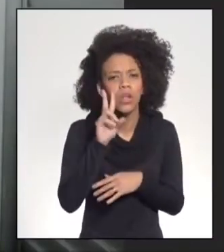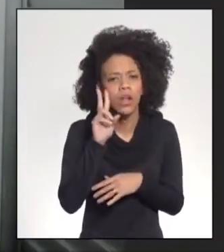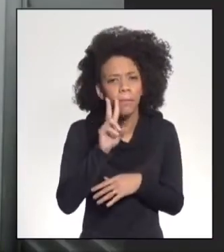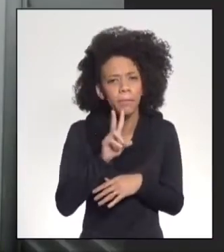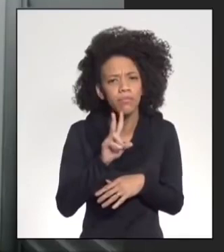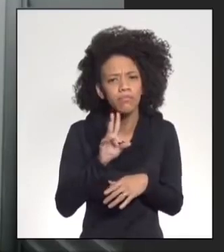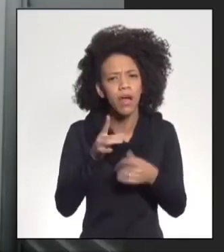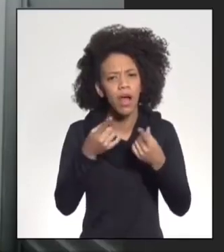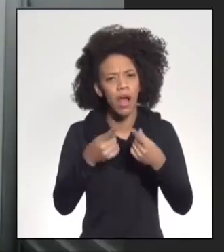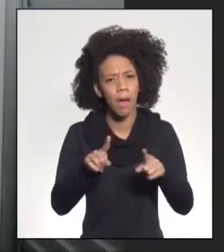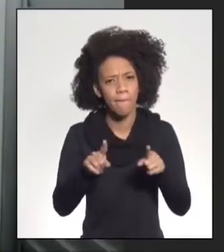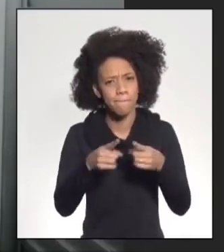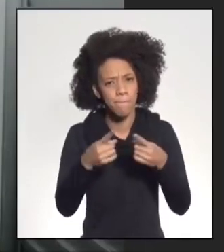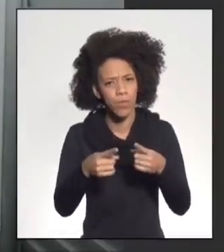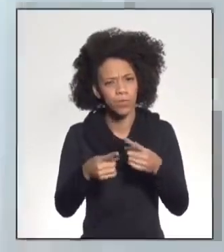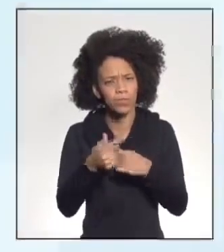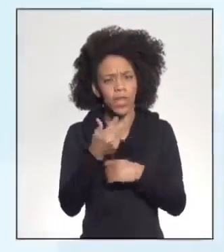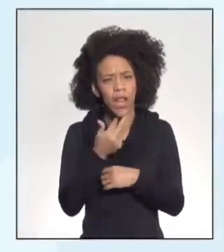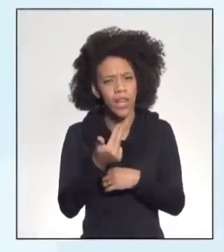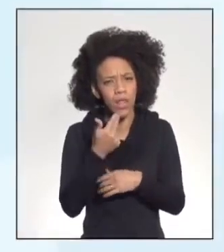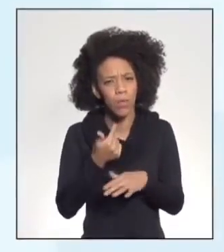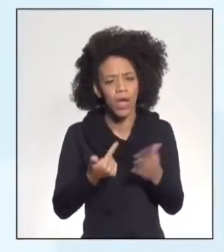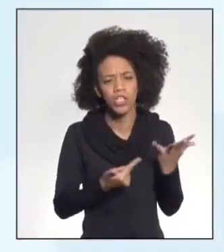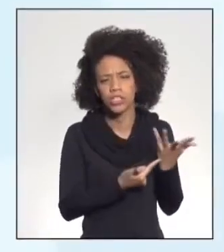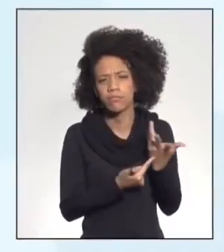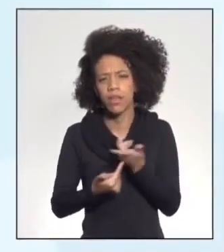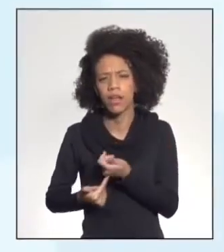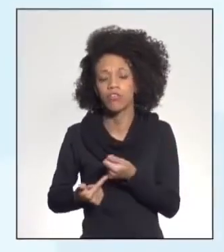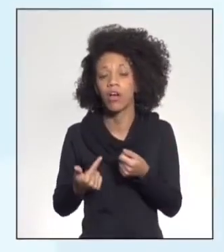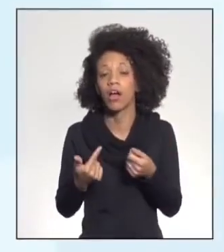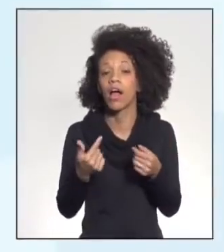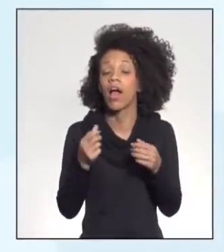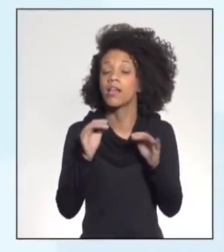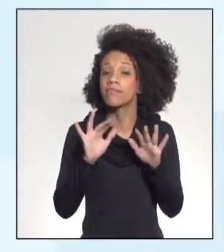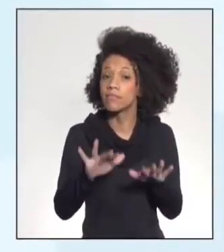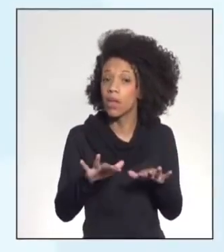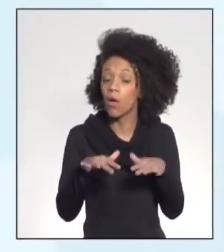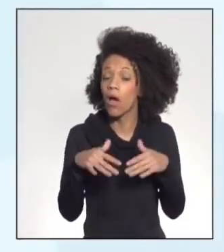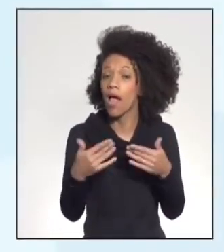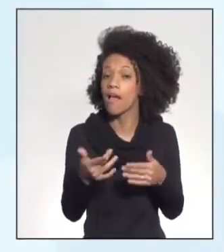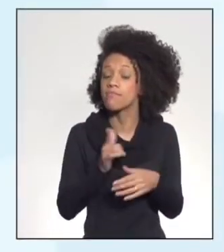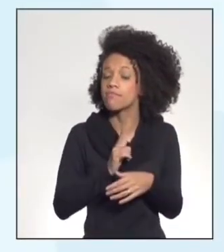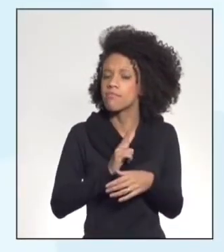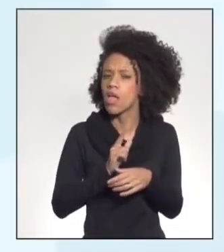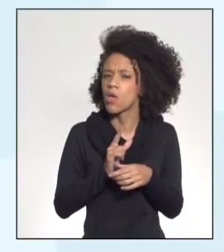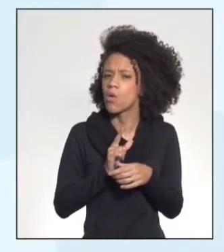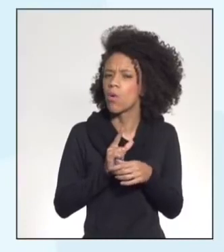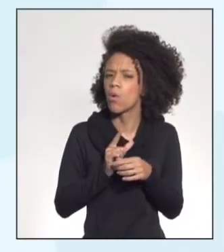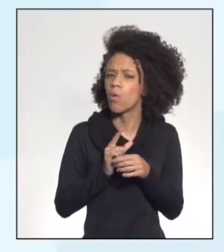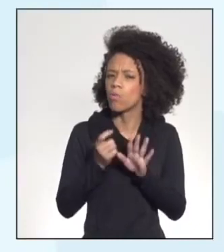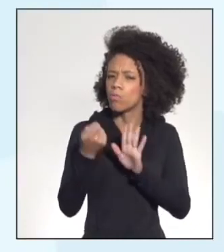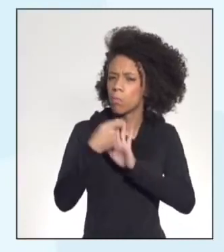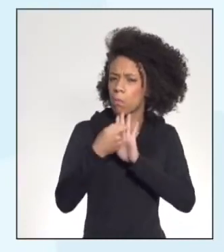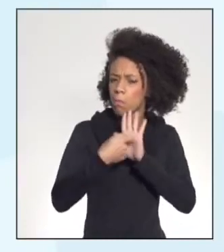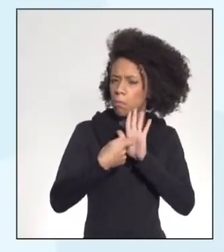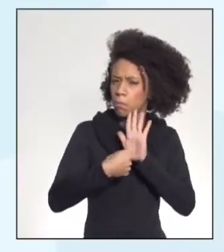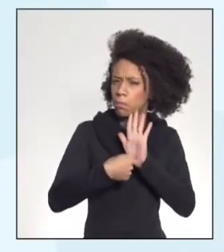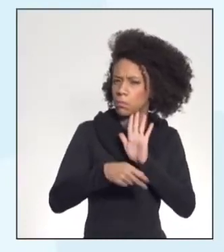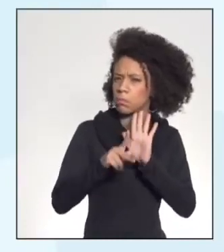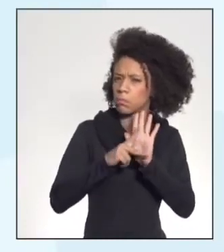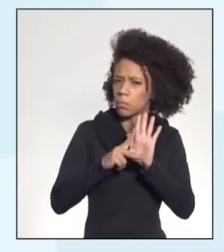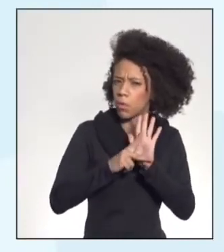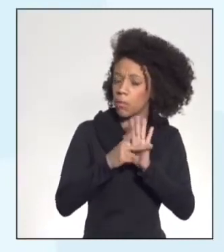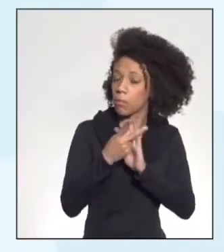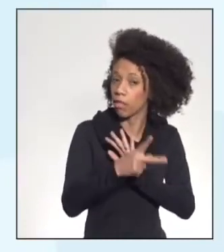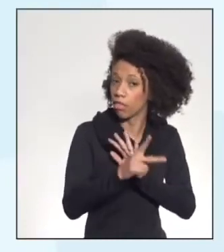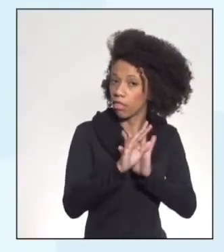A música ela é uma linguagem da arte. E por ela ser uma linguagem, ela possui um sistema de escrita próprio dela,